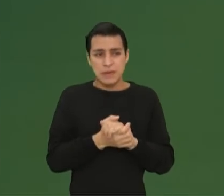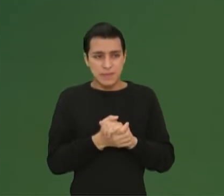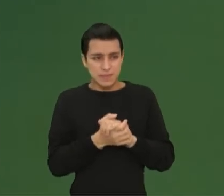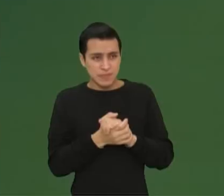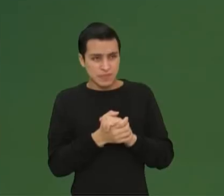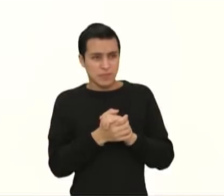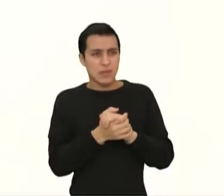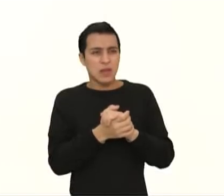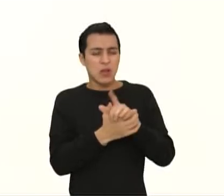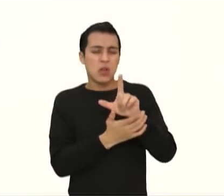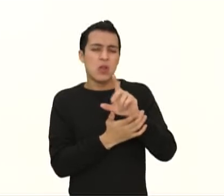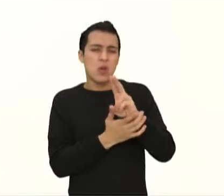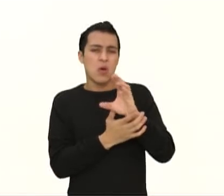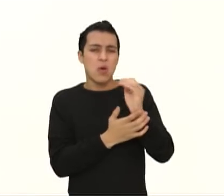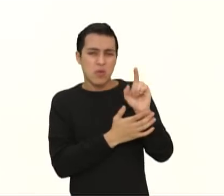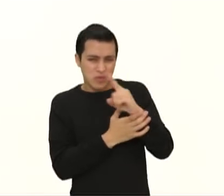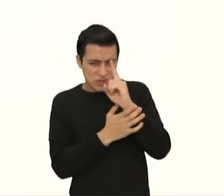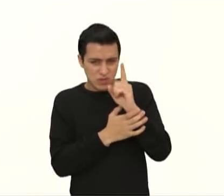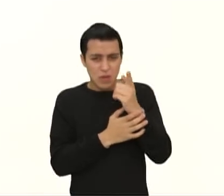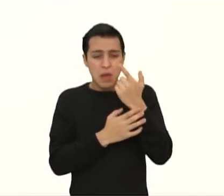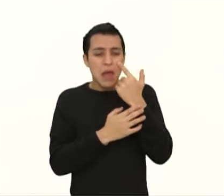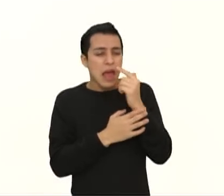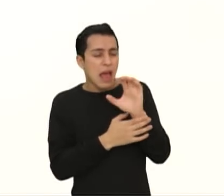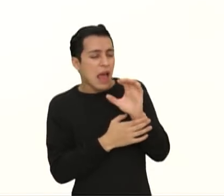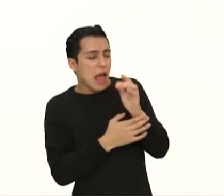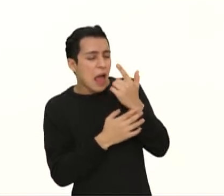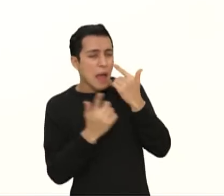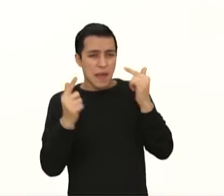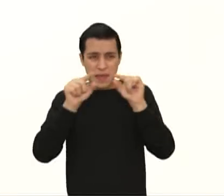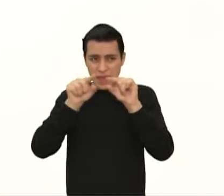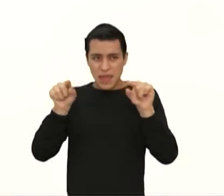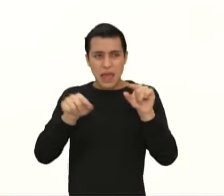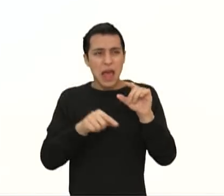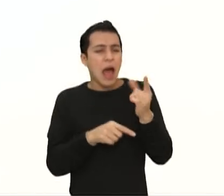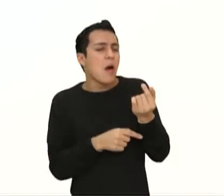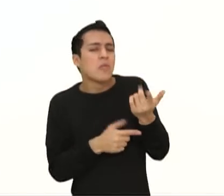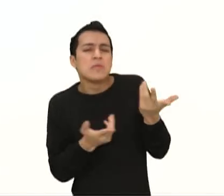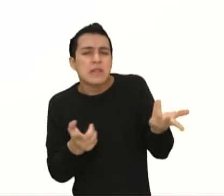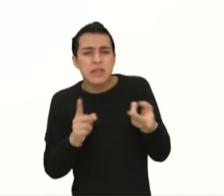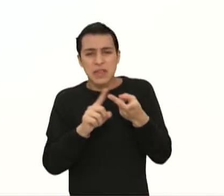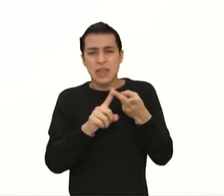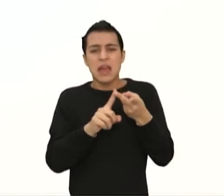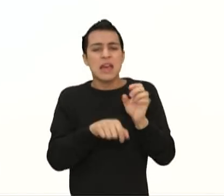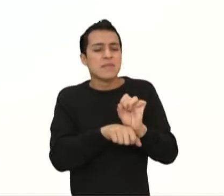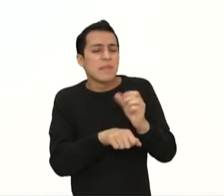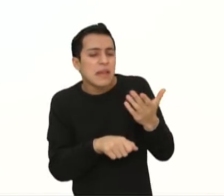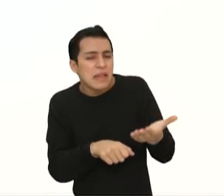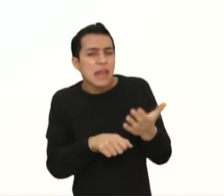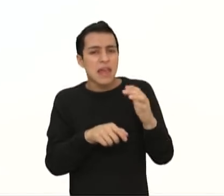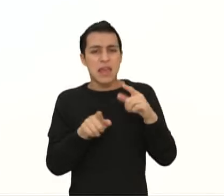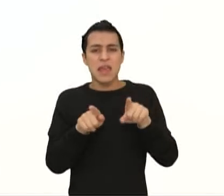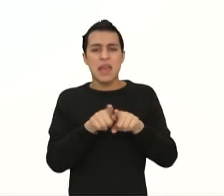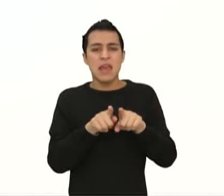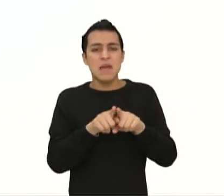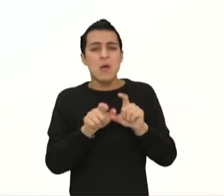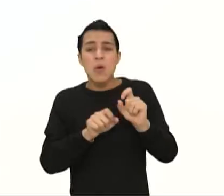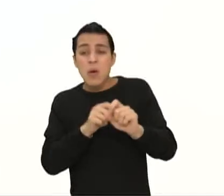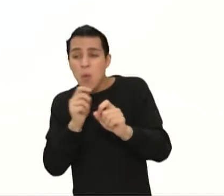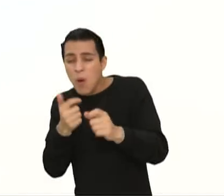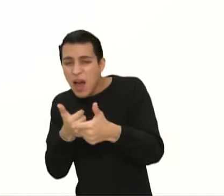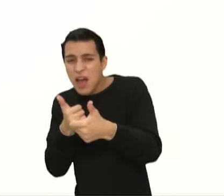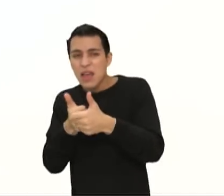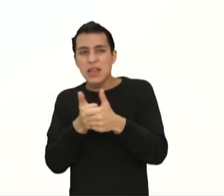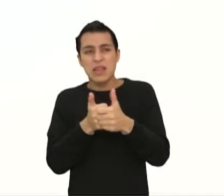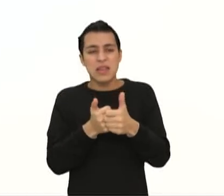Locuções prepositivas, como a custa de, a espera de, a altura de, a beira de,